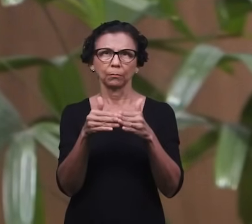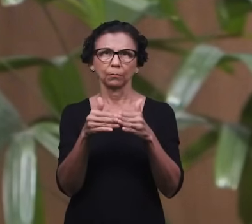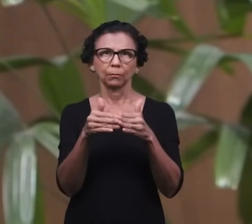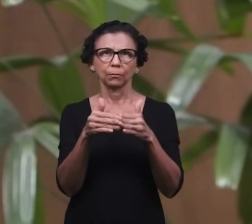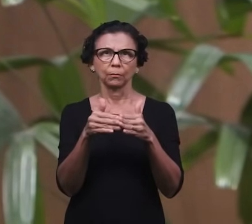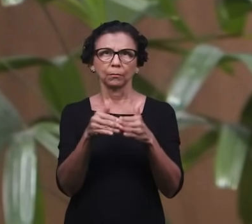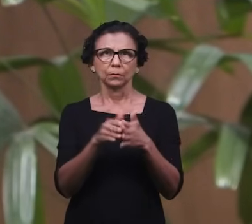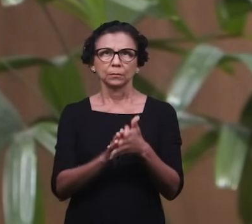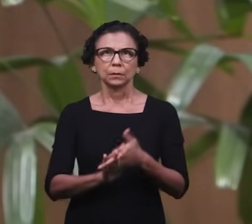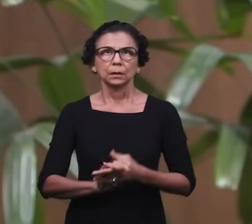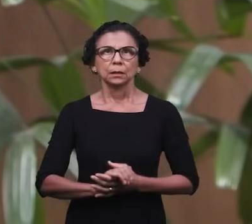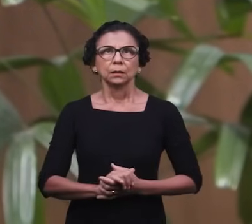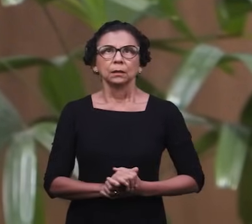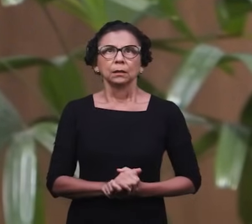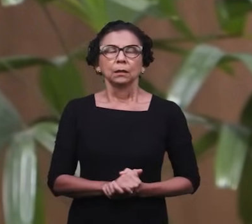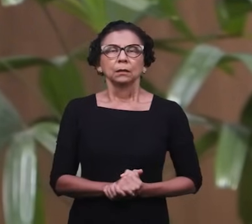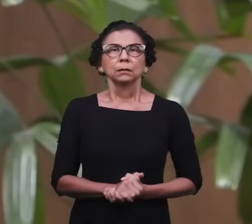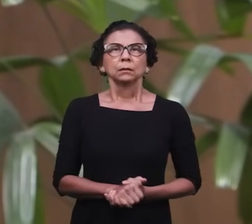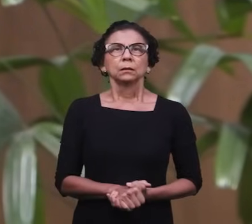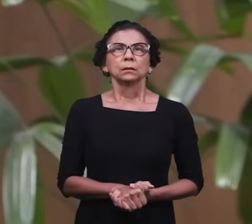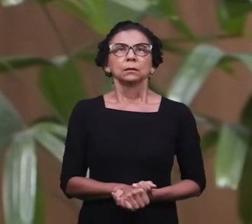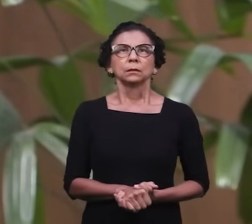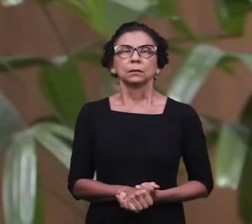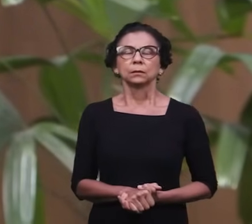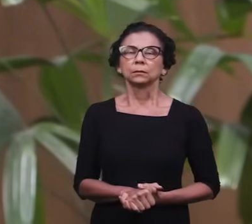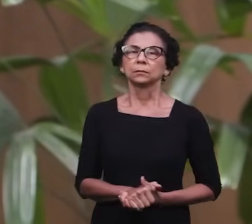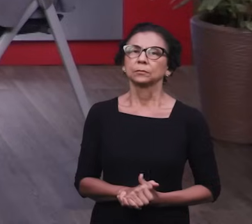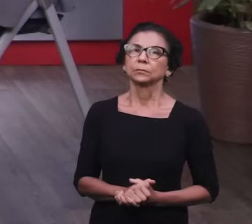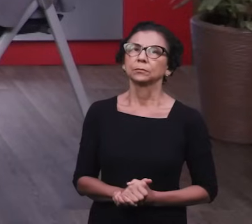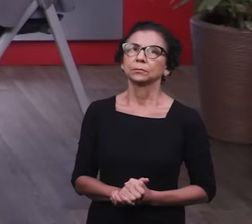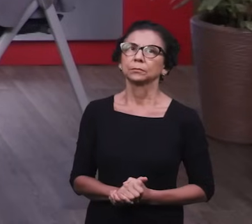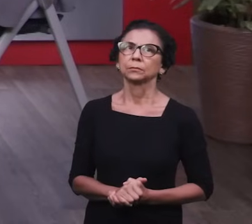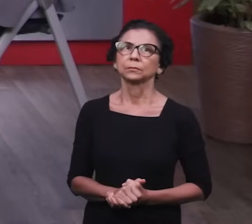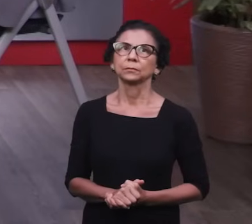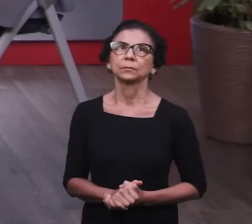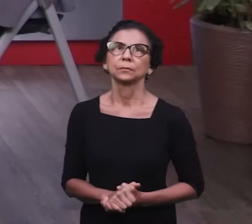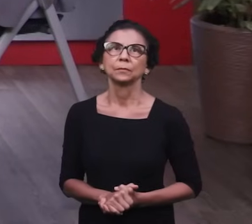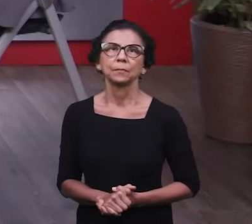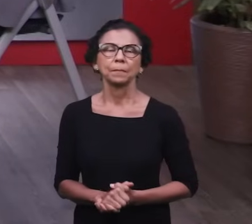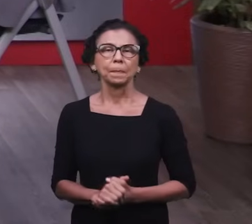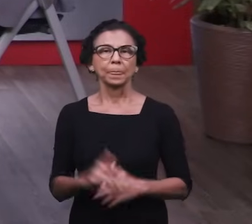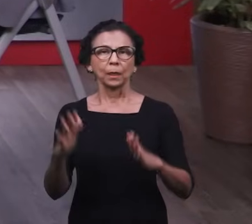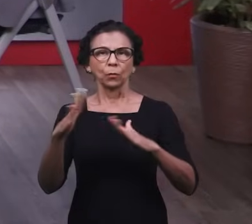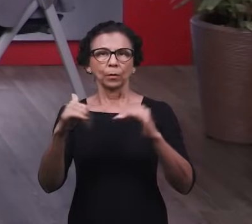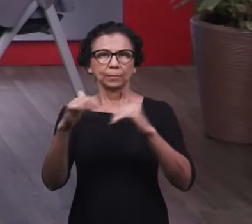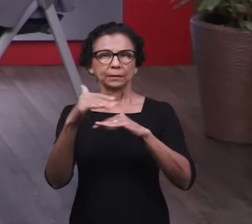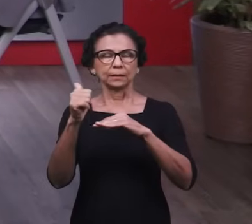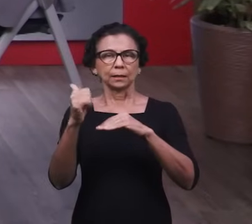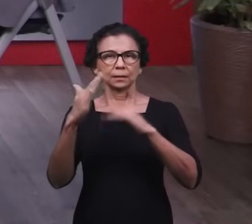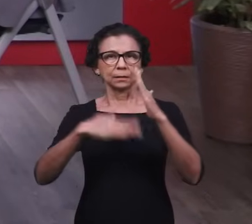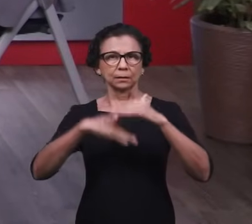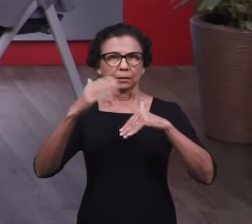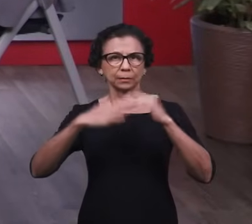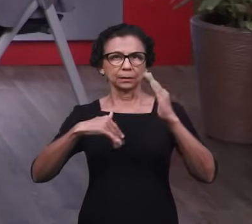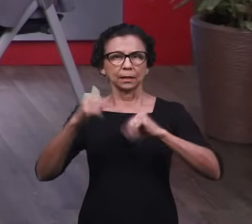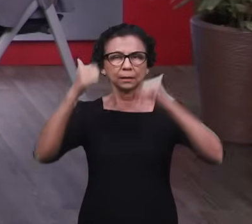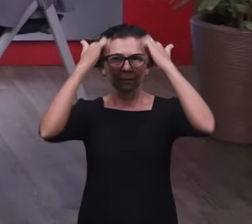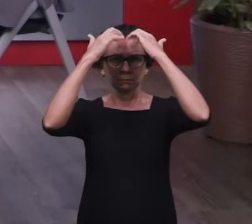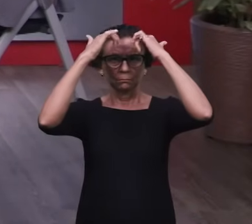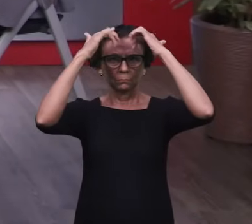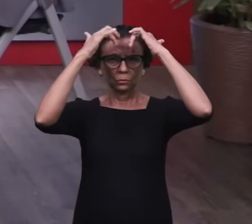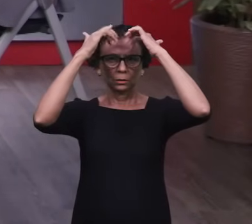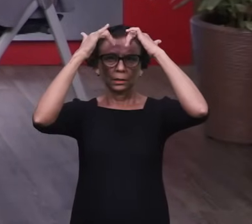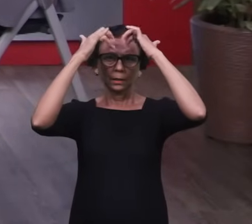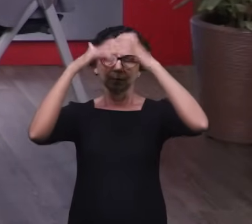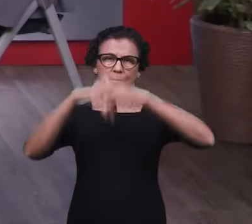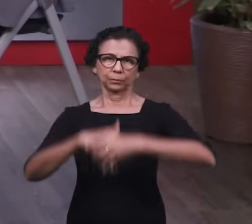Em nenhum momento nós estamos falando de inteligência, ok? Entendi. São habilidades cognitivas. Eu estou